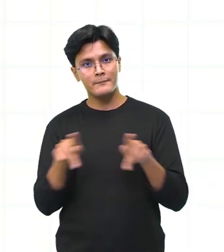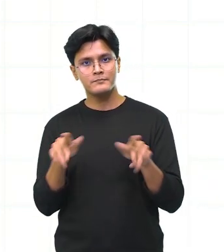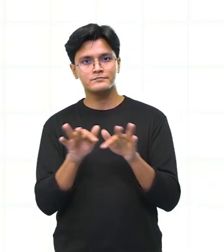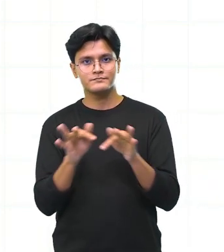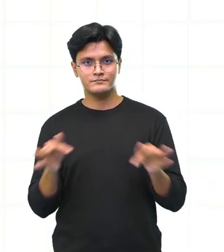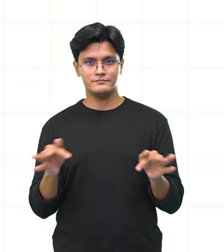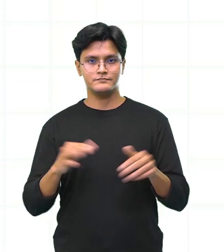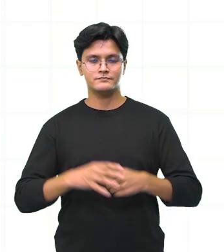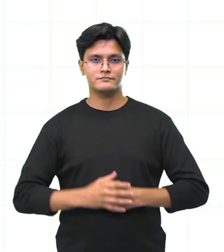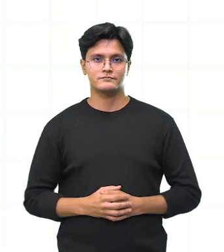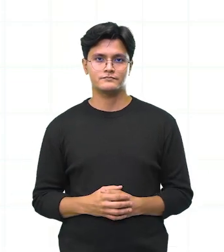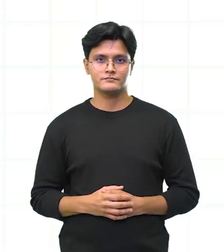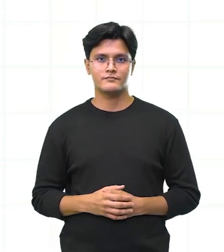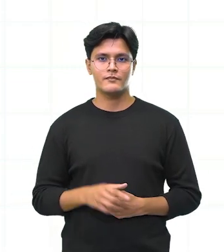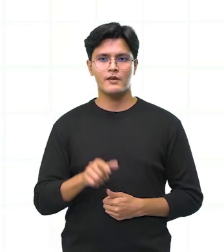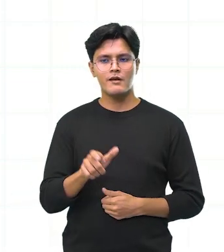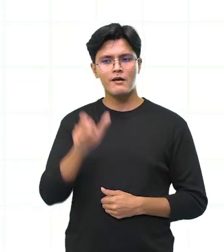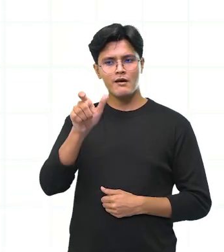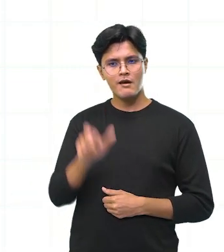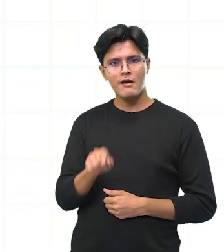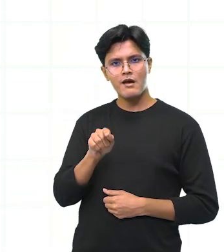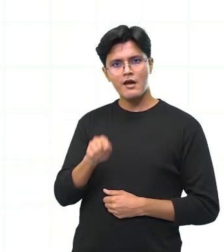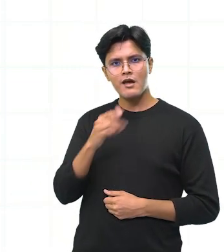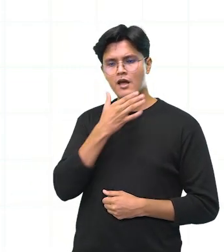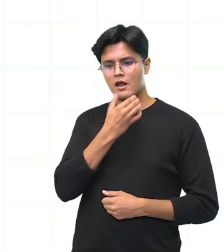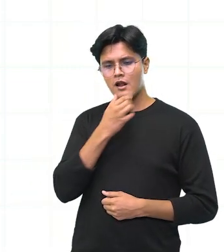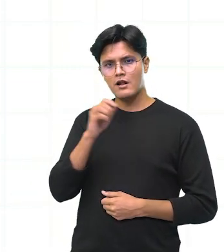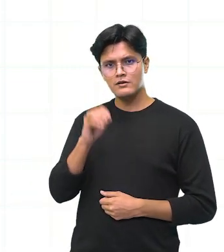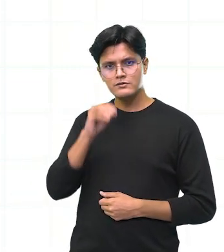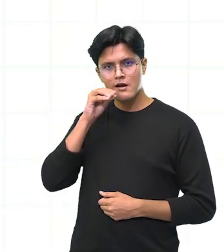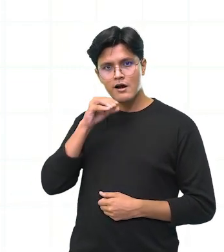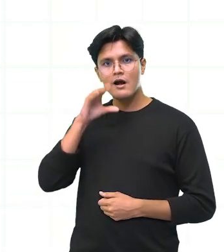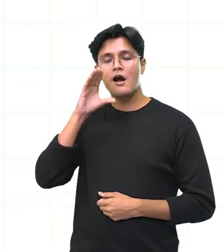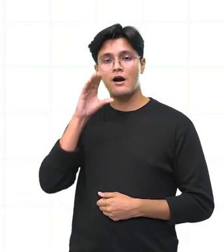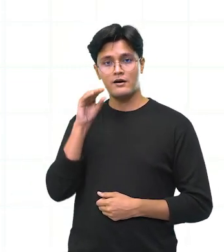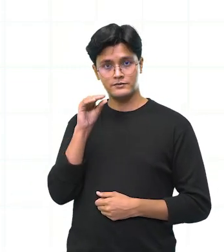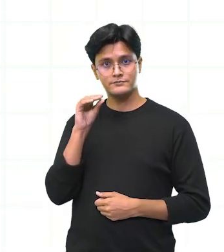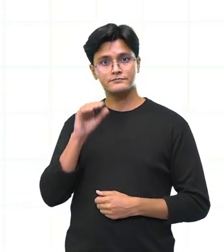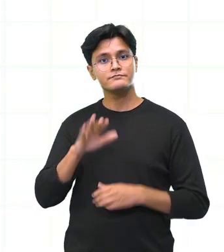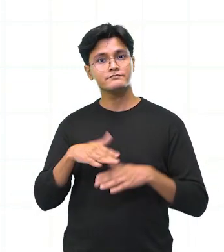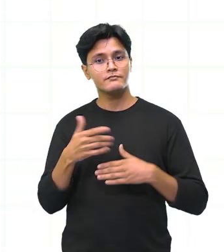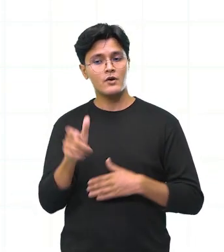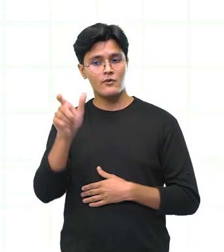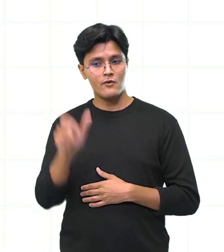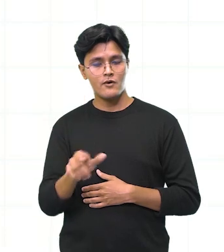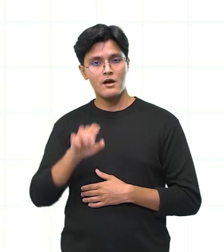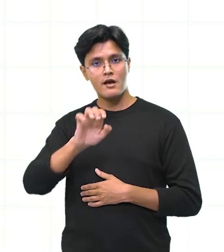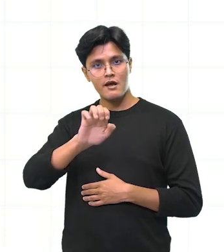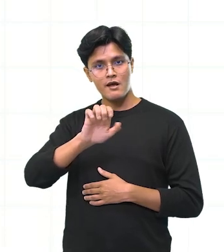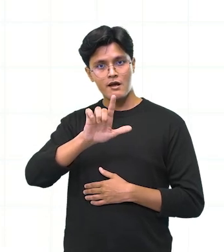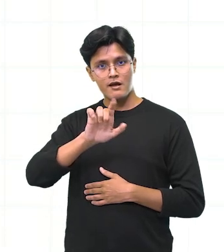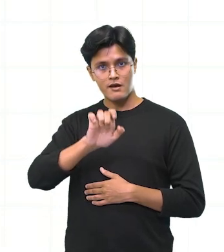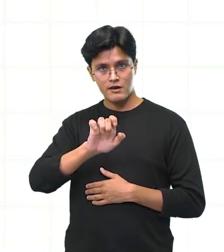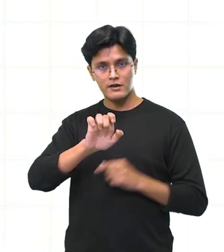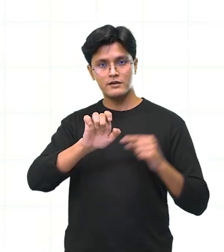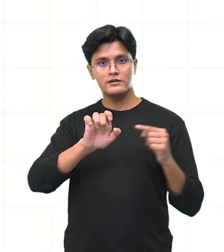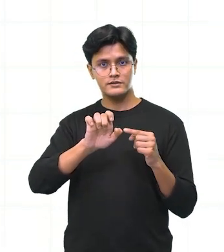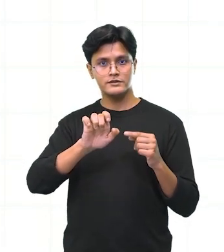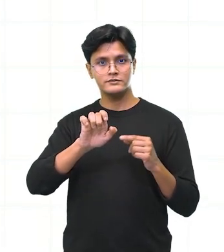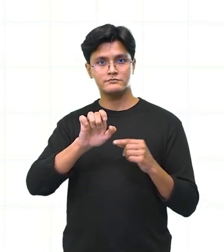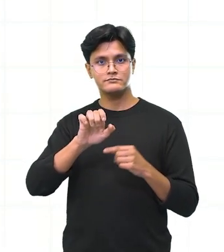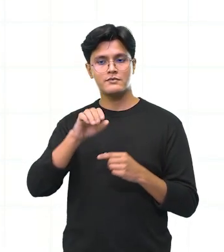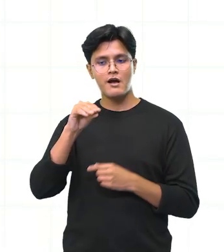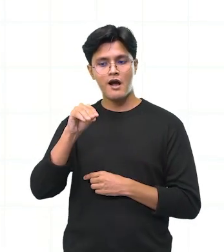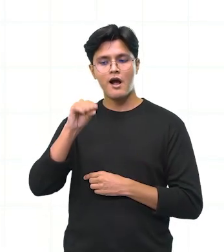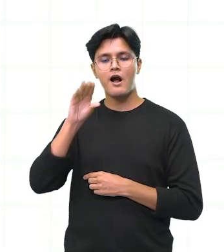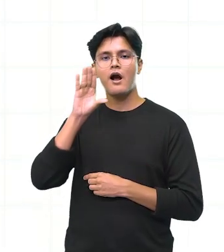Ele abre a boca. Ele abre a boca. Ele, pronome, né? Abre um